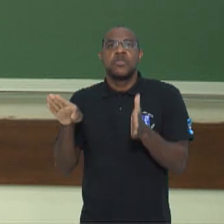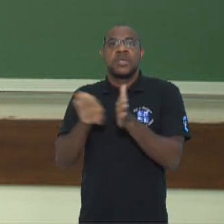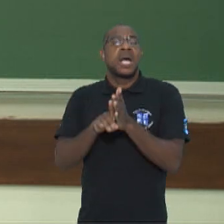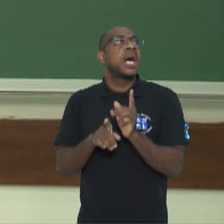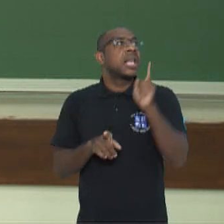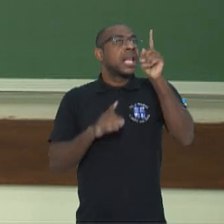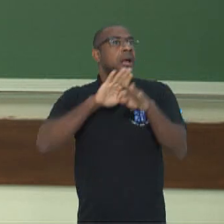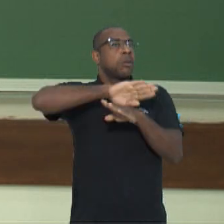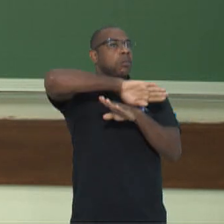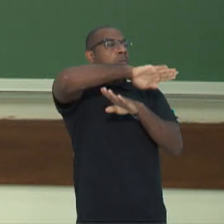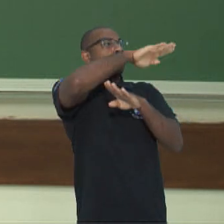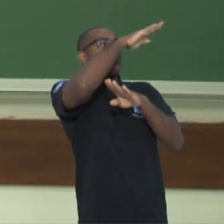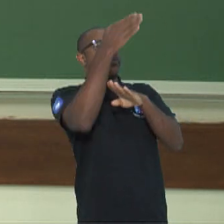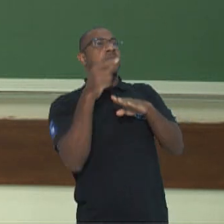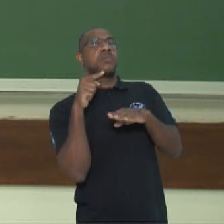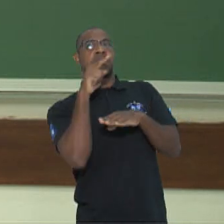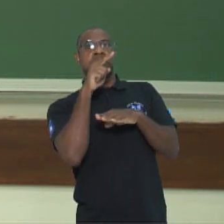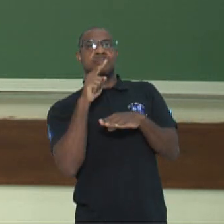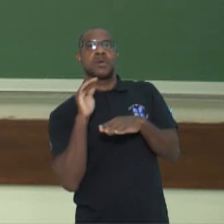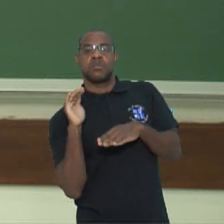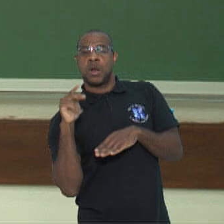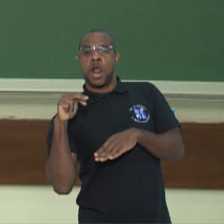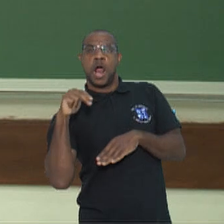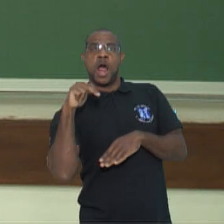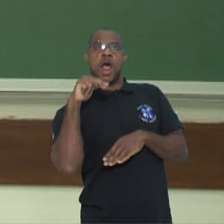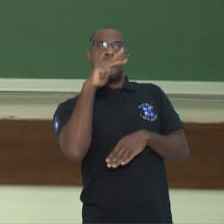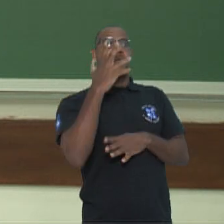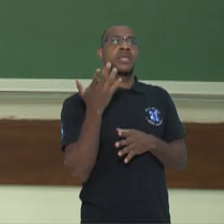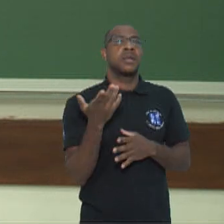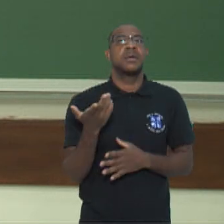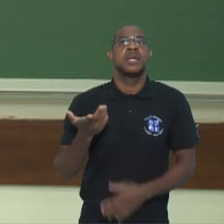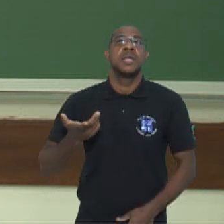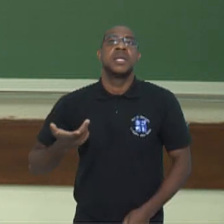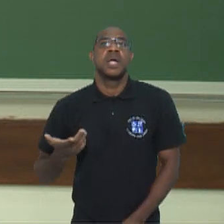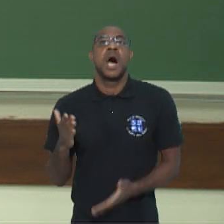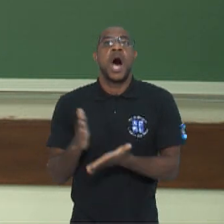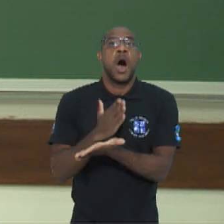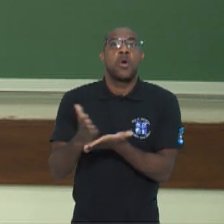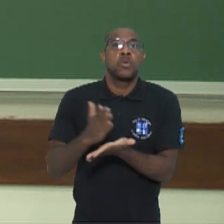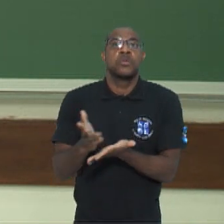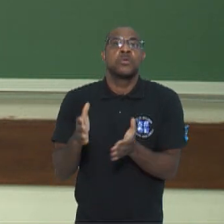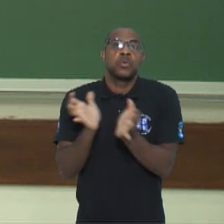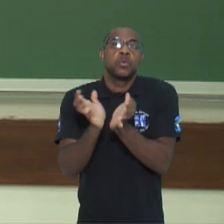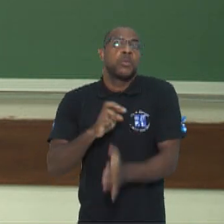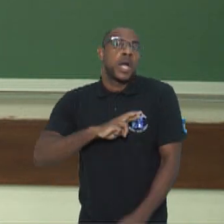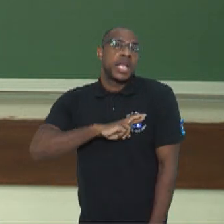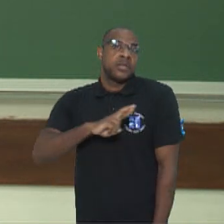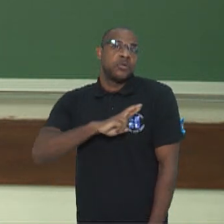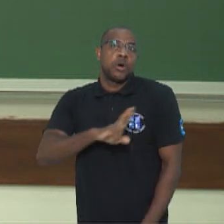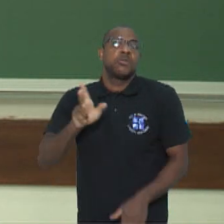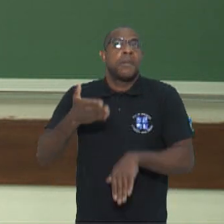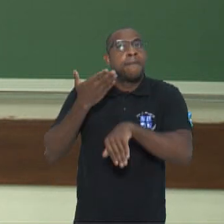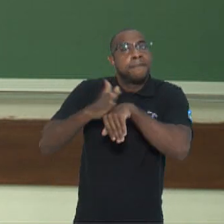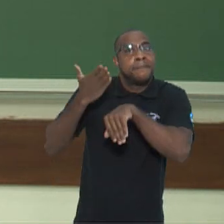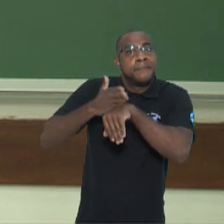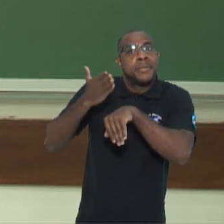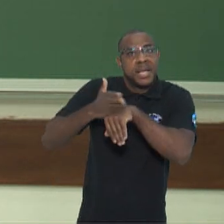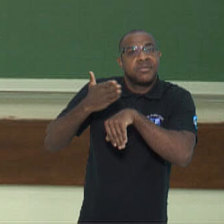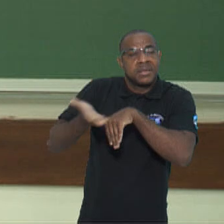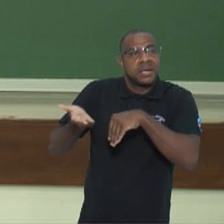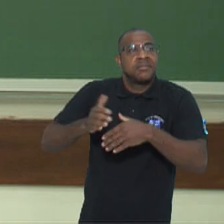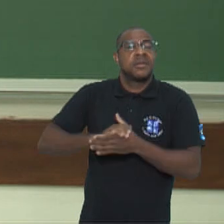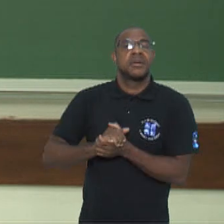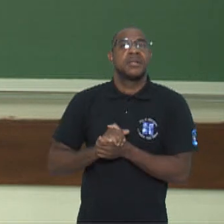como acontecia antigamente, que eram fins religiosos ou fins militares. Então, até meados de 1300, a gente